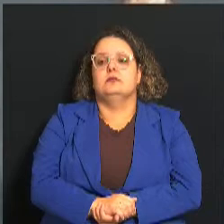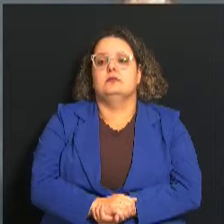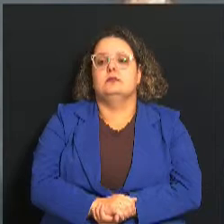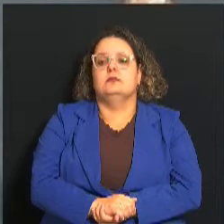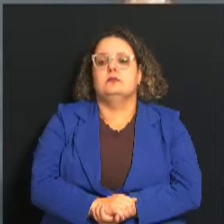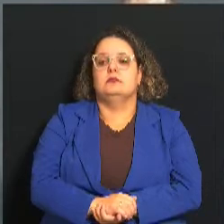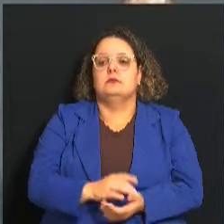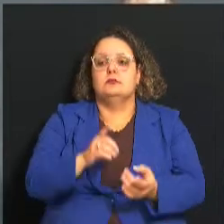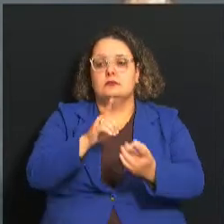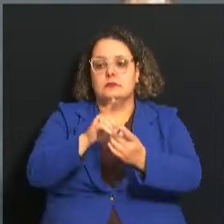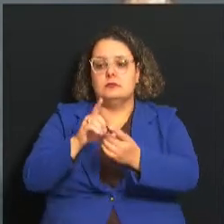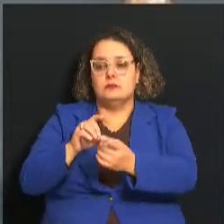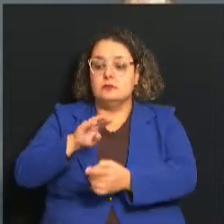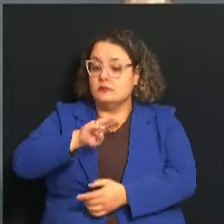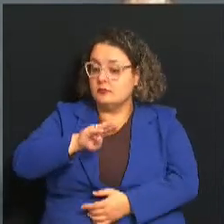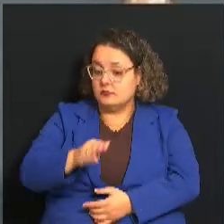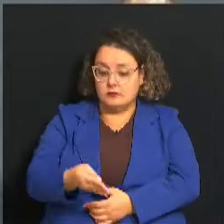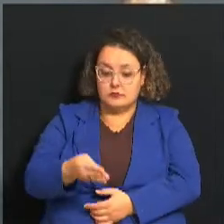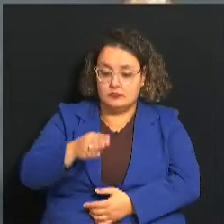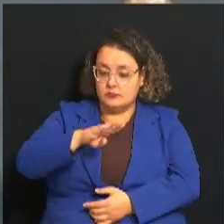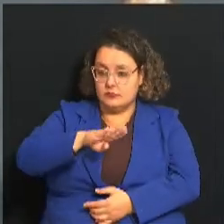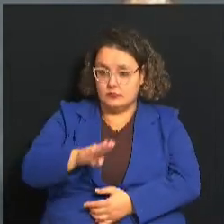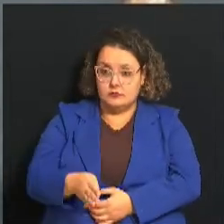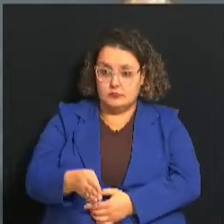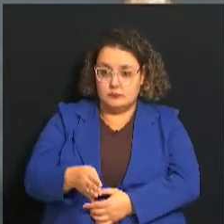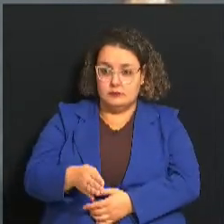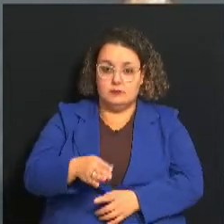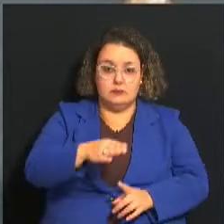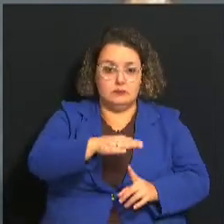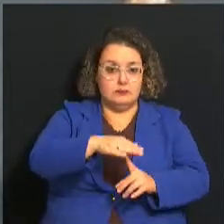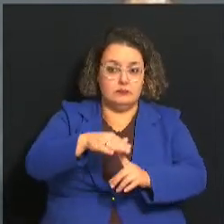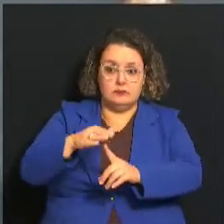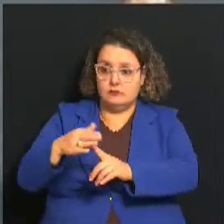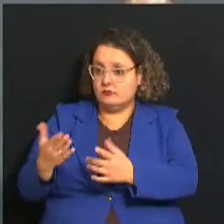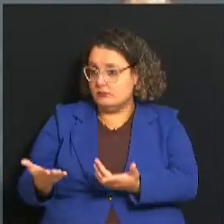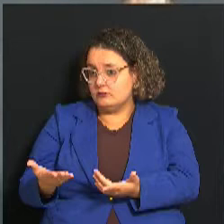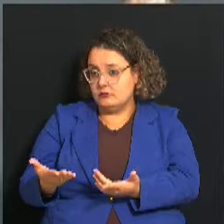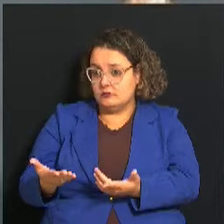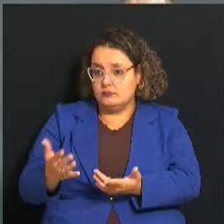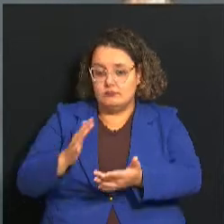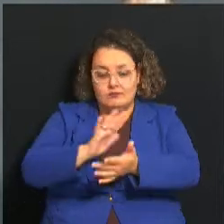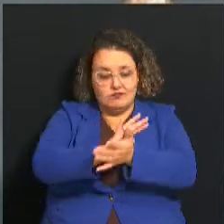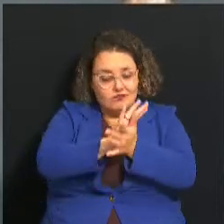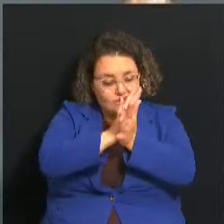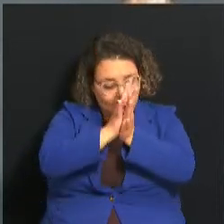esses bilhões, a natureza está impiedosamente sendo destruída.